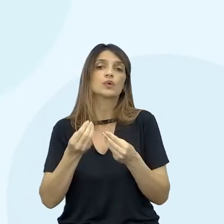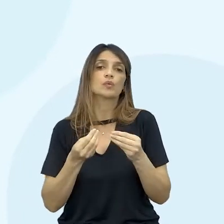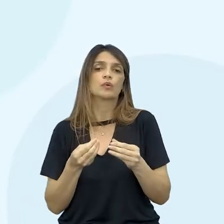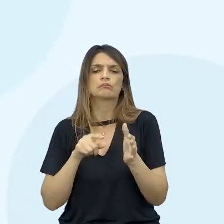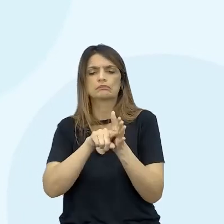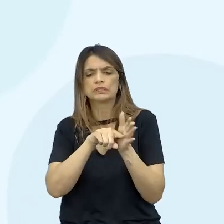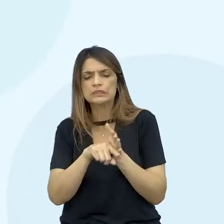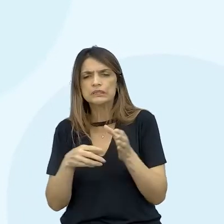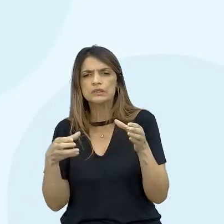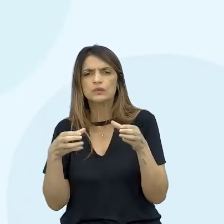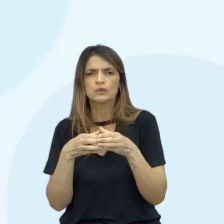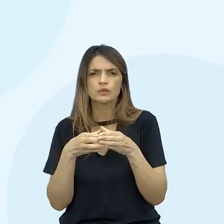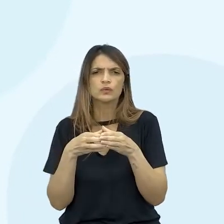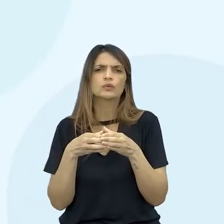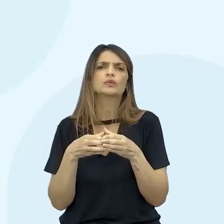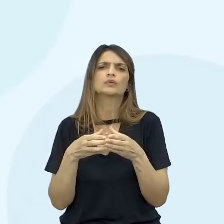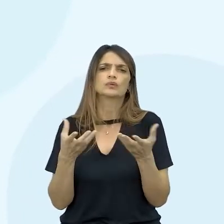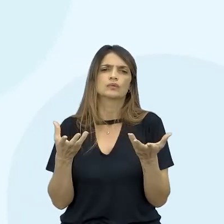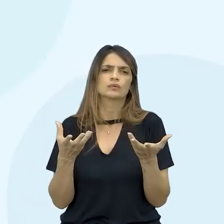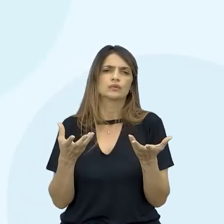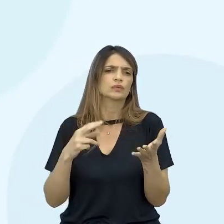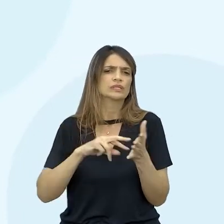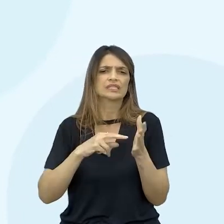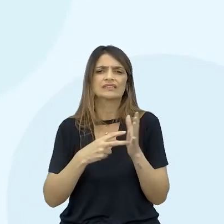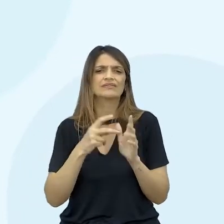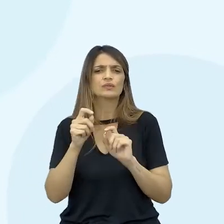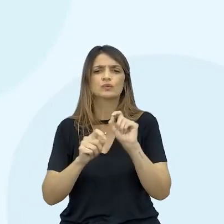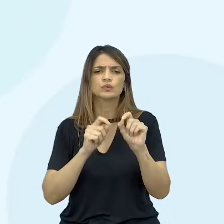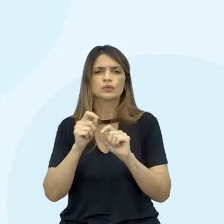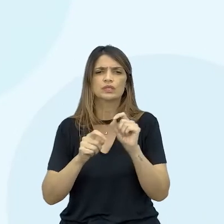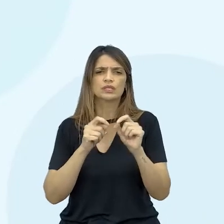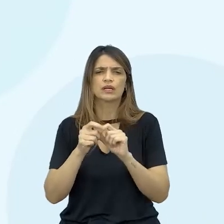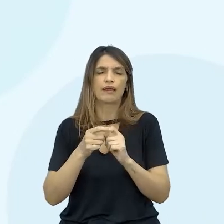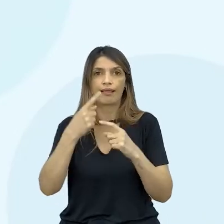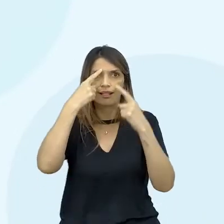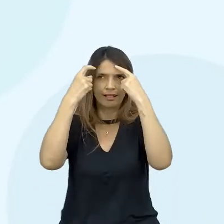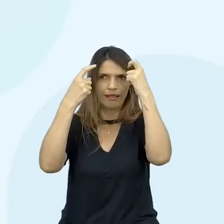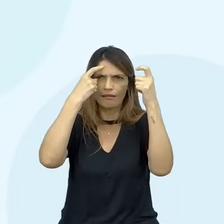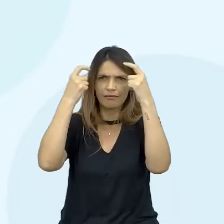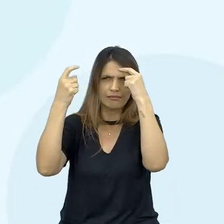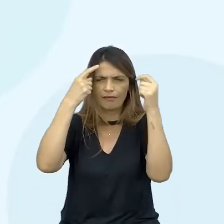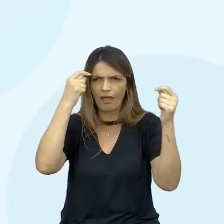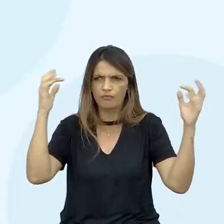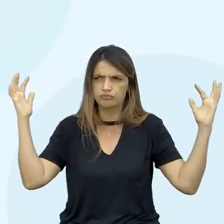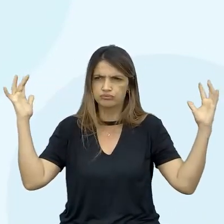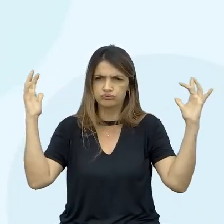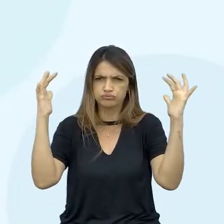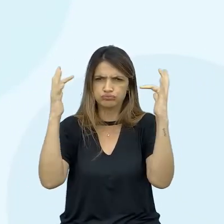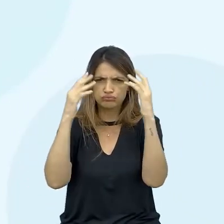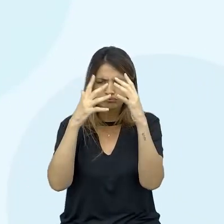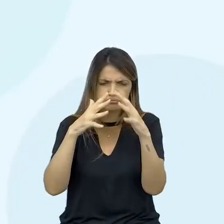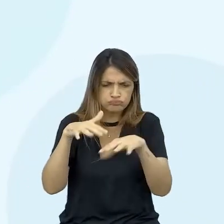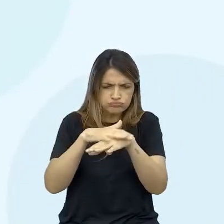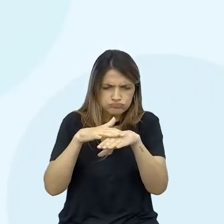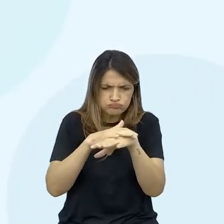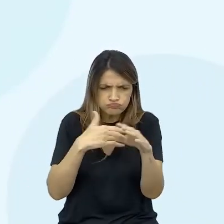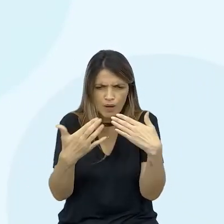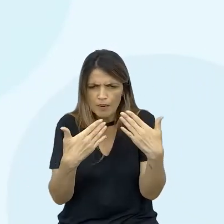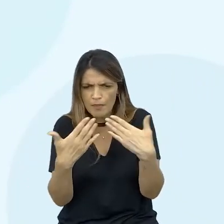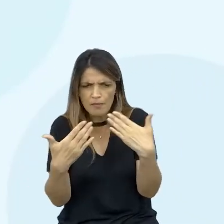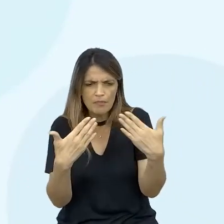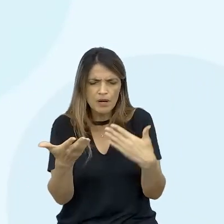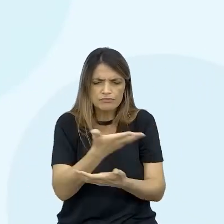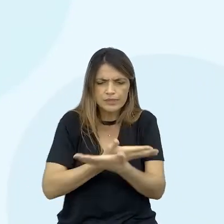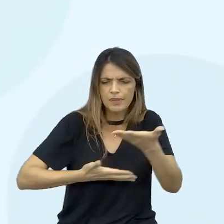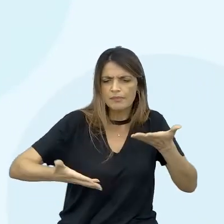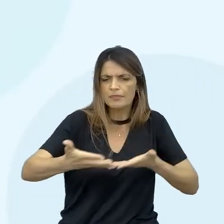grupo, brainstorm, né? O que é o brainstorm? É tempestade de ideias. A gente junta os estudantes, eles vão dando ideias